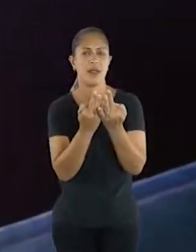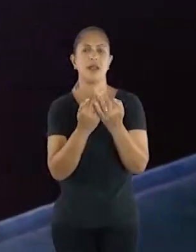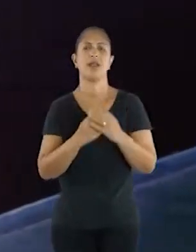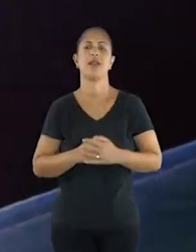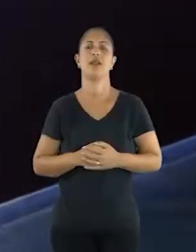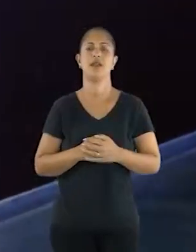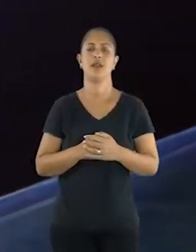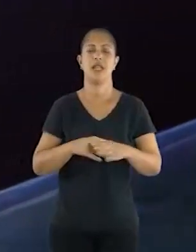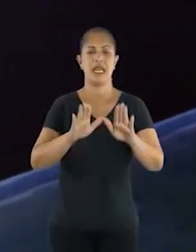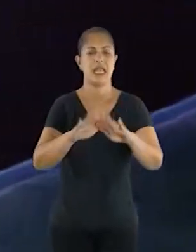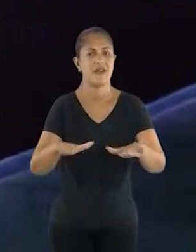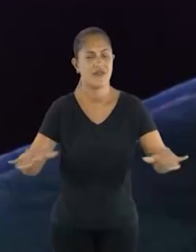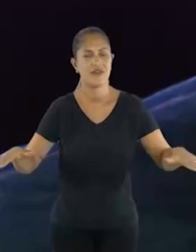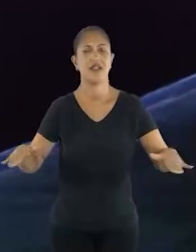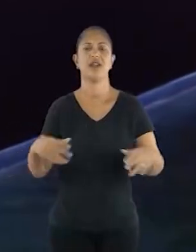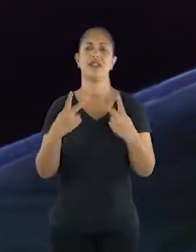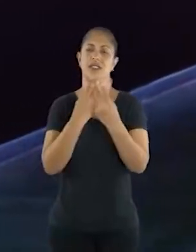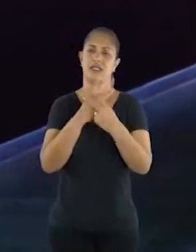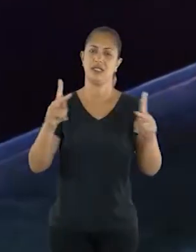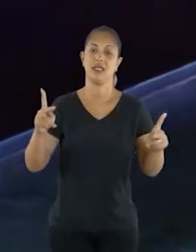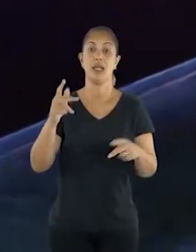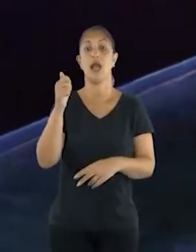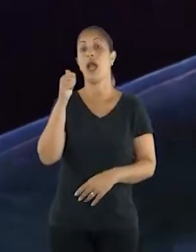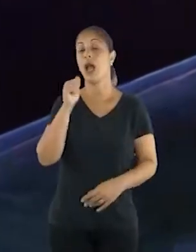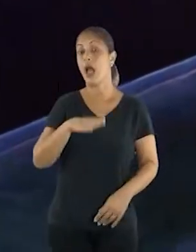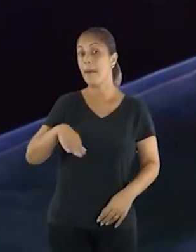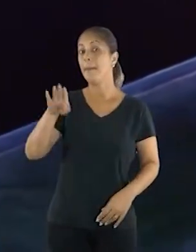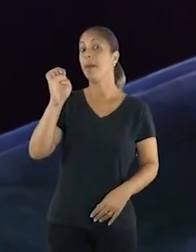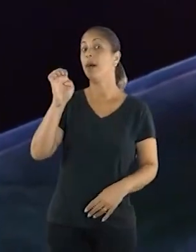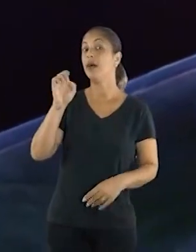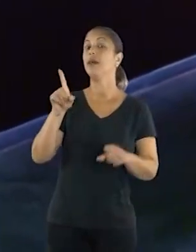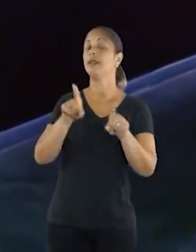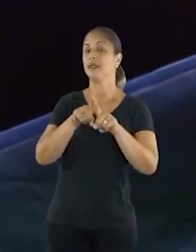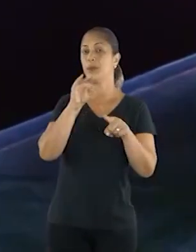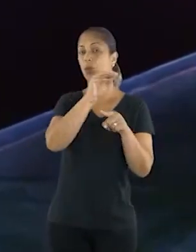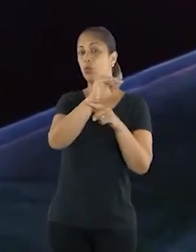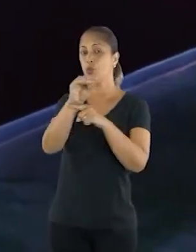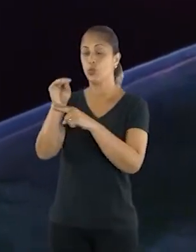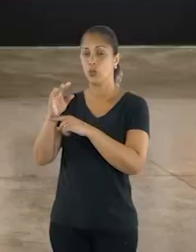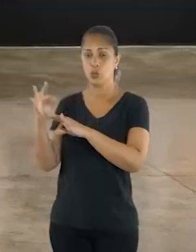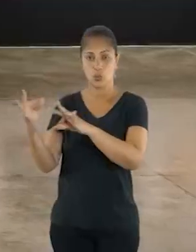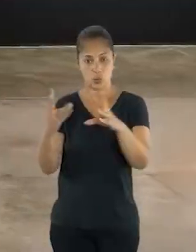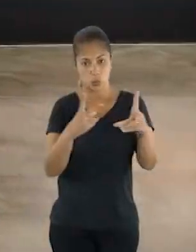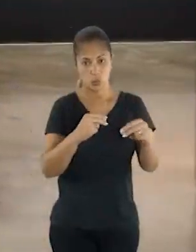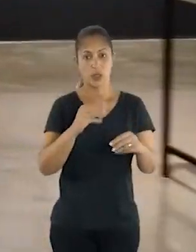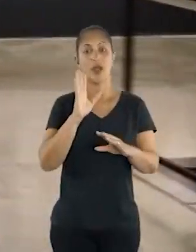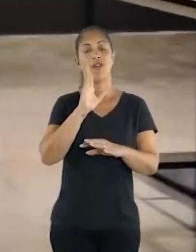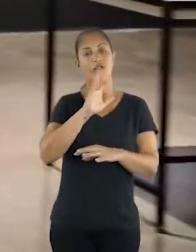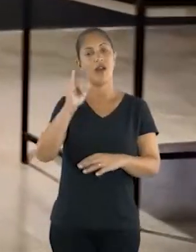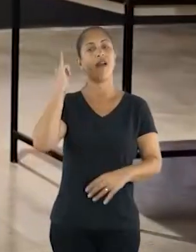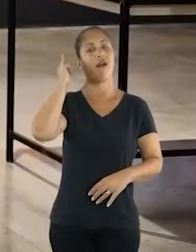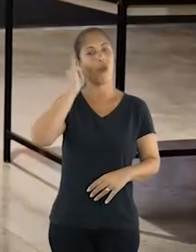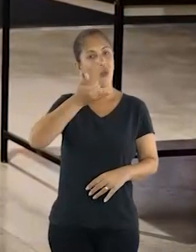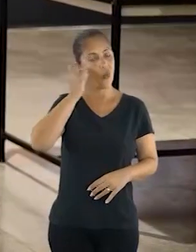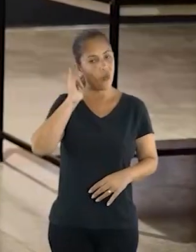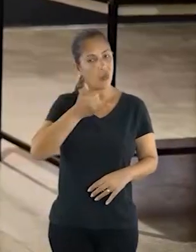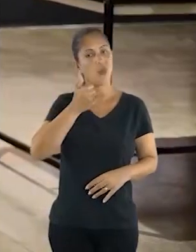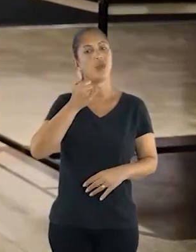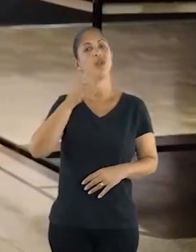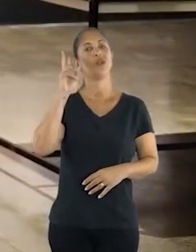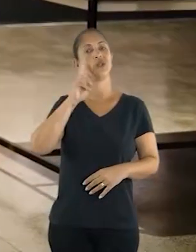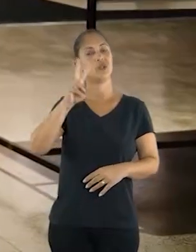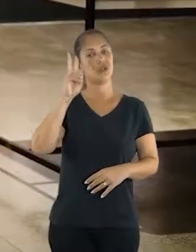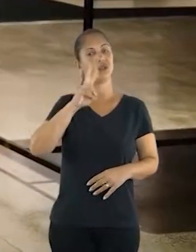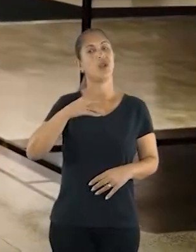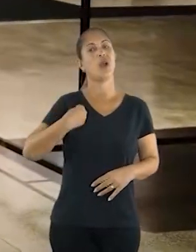a infância dele, a mãe que cuida de todos. Então ele vai contando uma